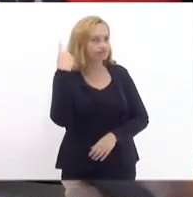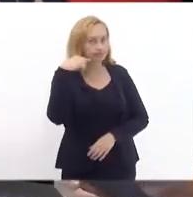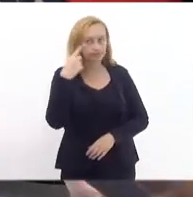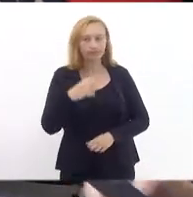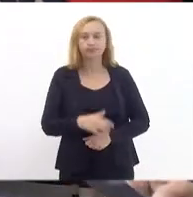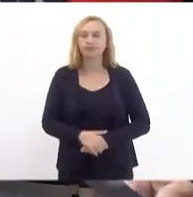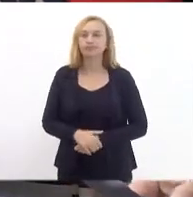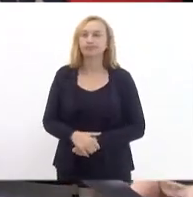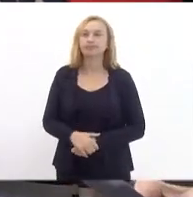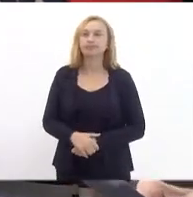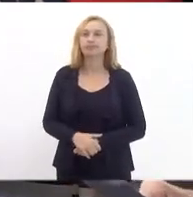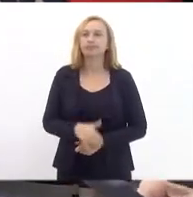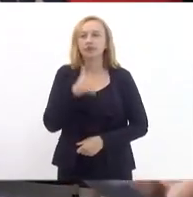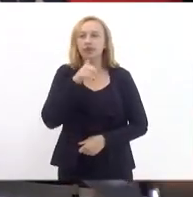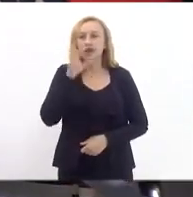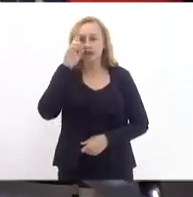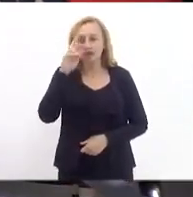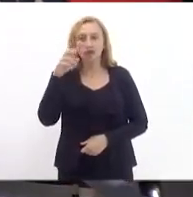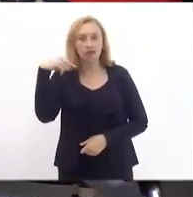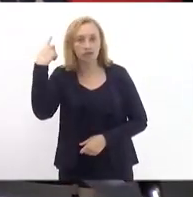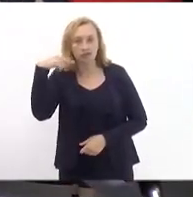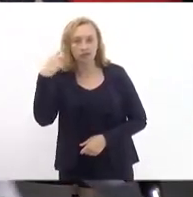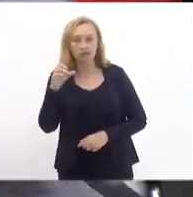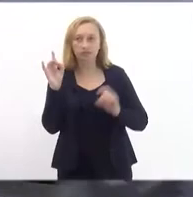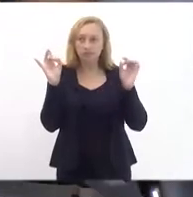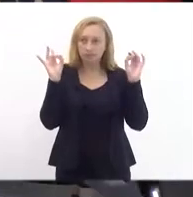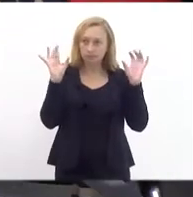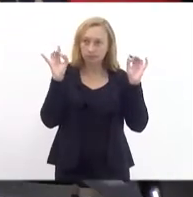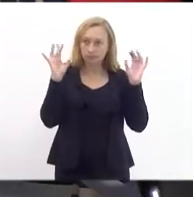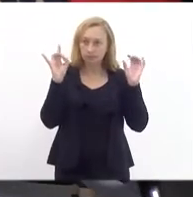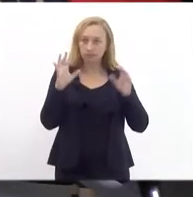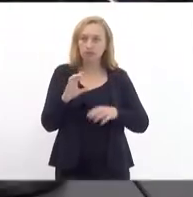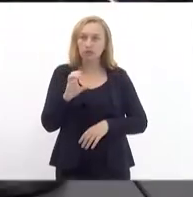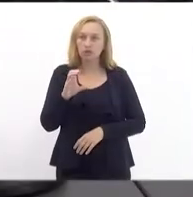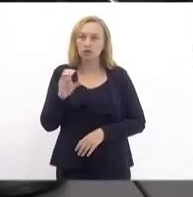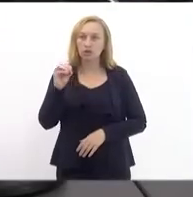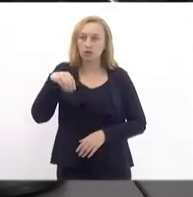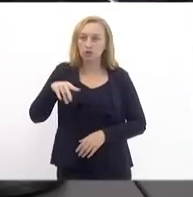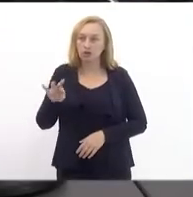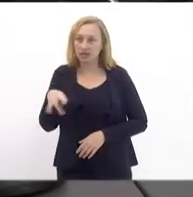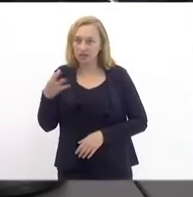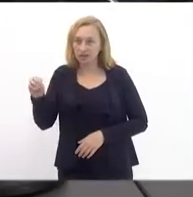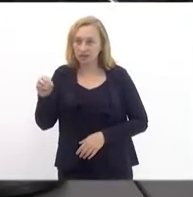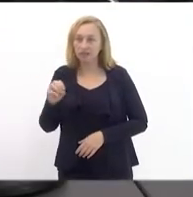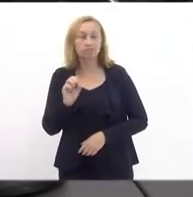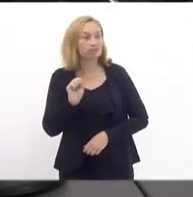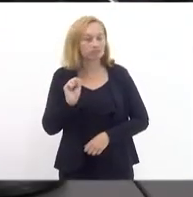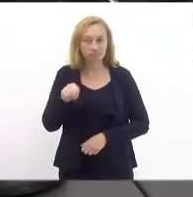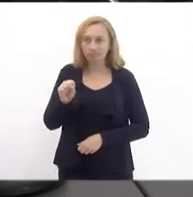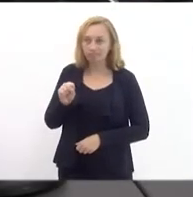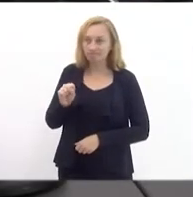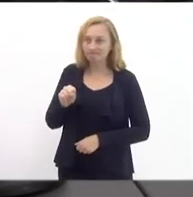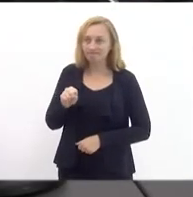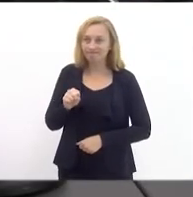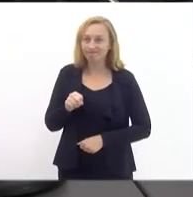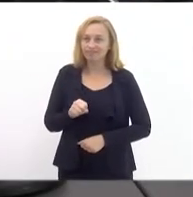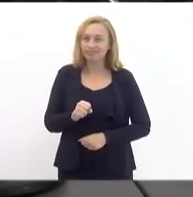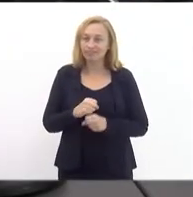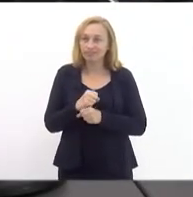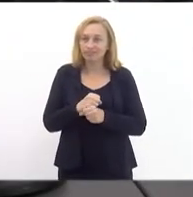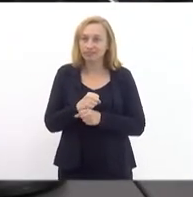Advogada. A senhora deve ser uma advogada especialista em concessão, suponho. Atuei na área por muito